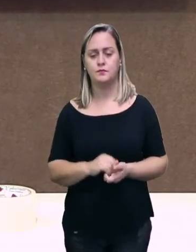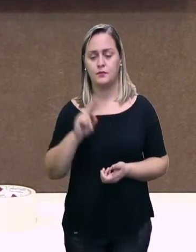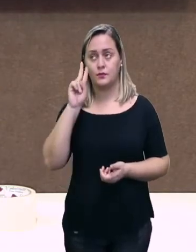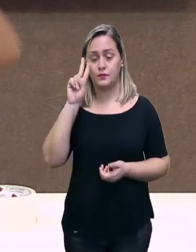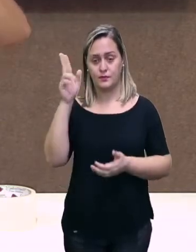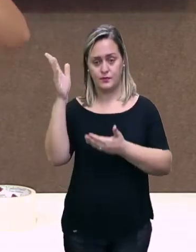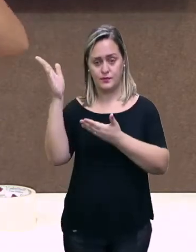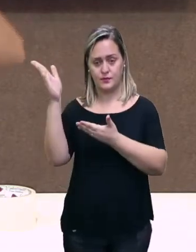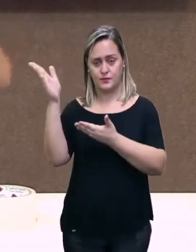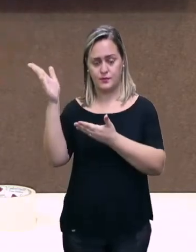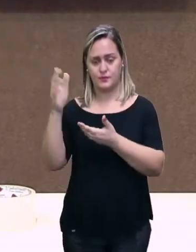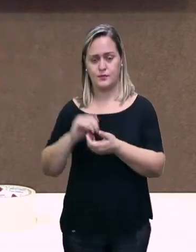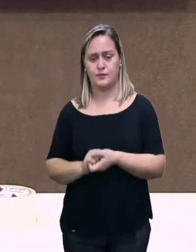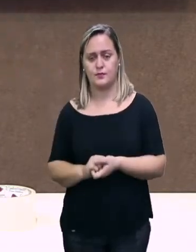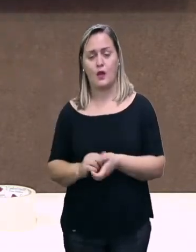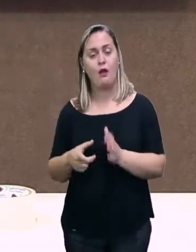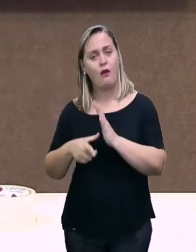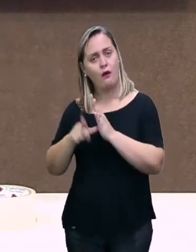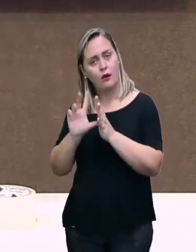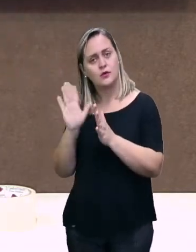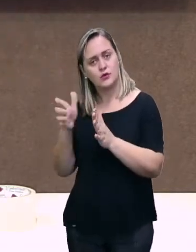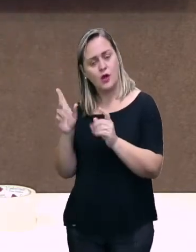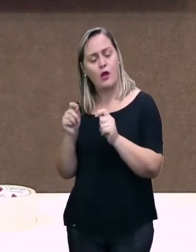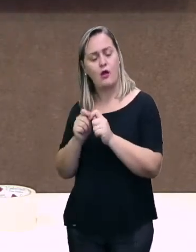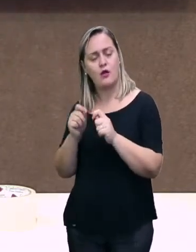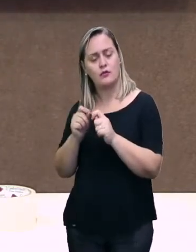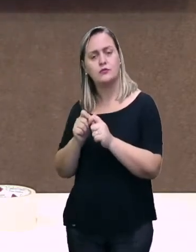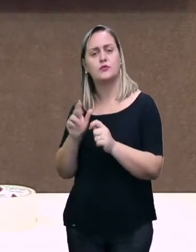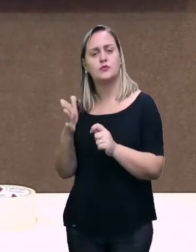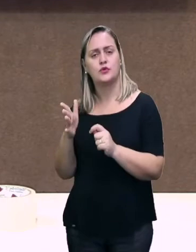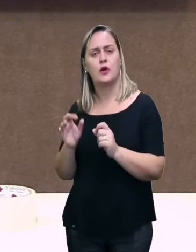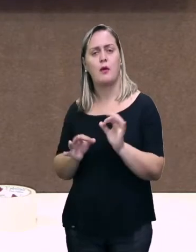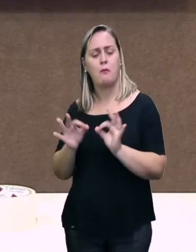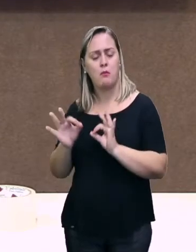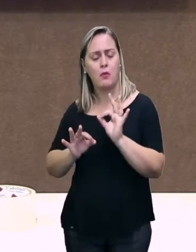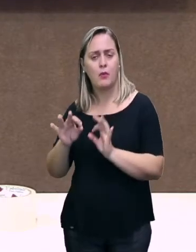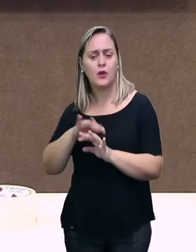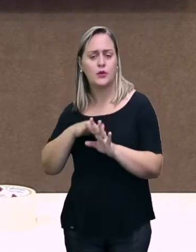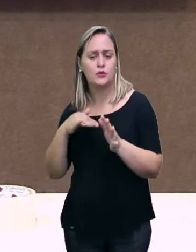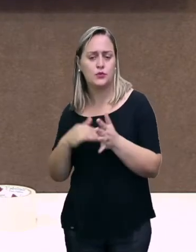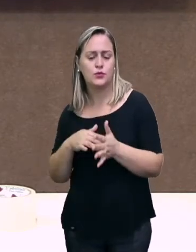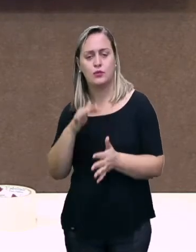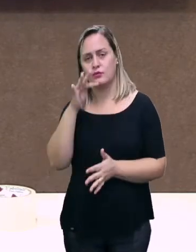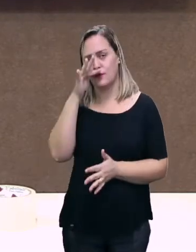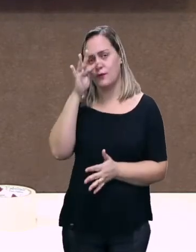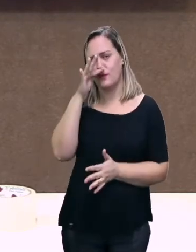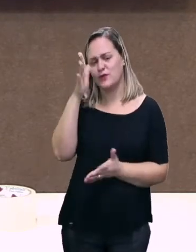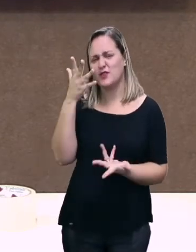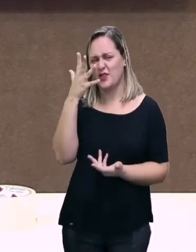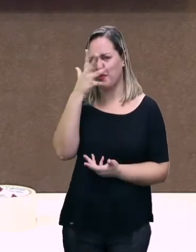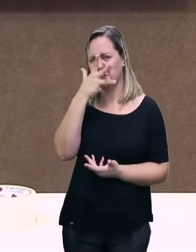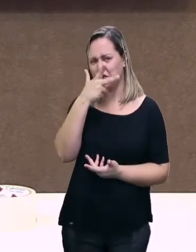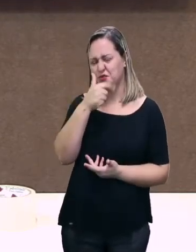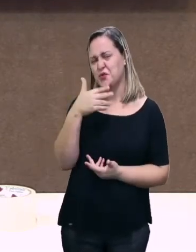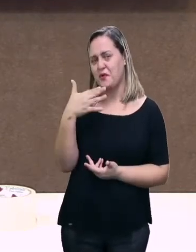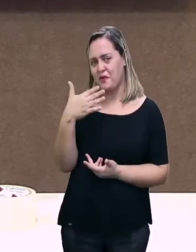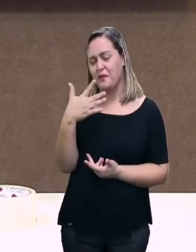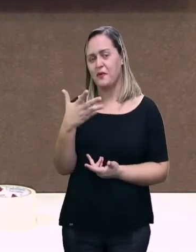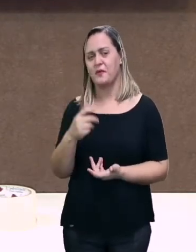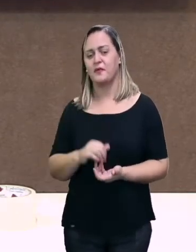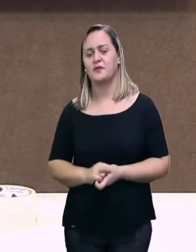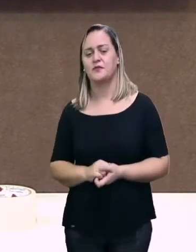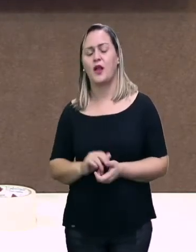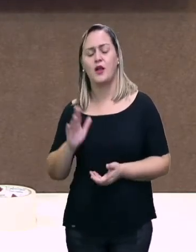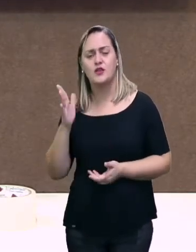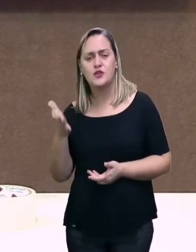Tá vendo? Esse aqui eu já deixei mais ou menos pronto, tá vendo? Até mais bonitinho, tá colorido. Mas é, esse aqui